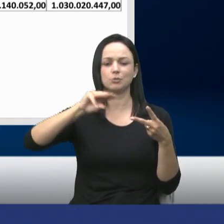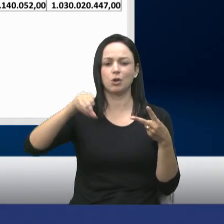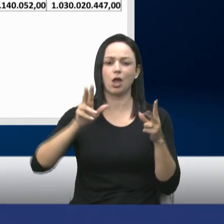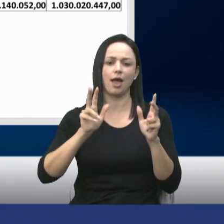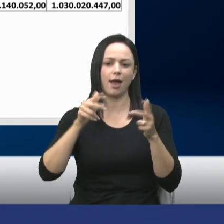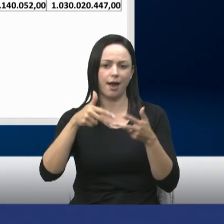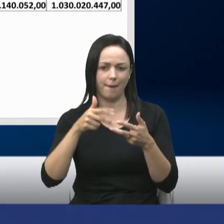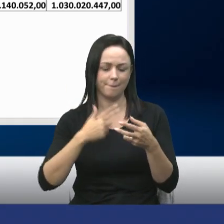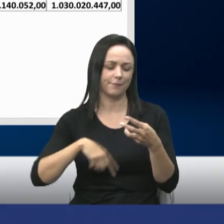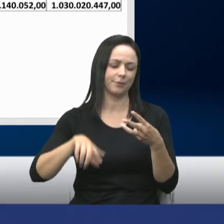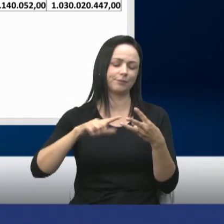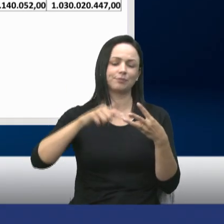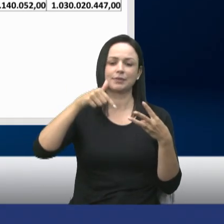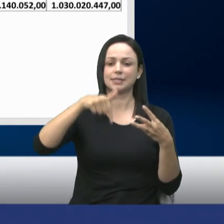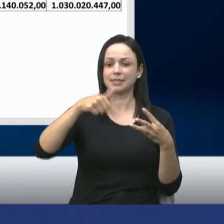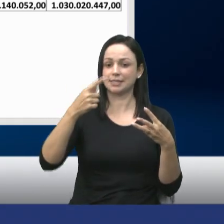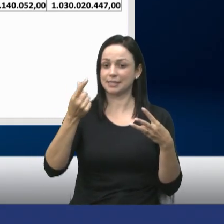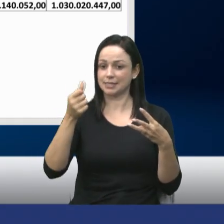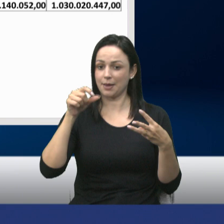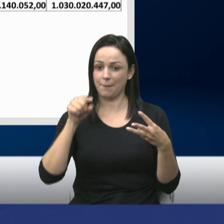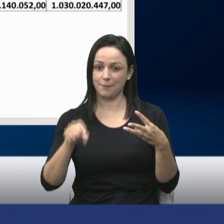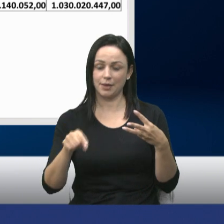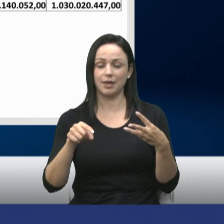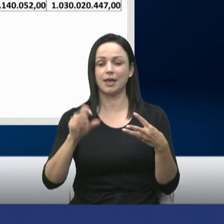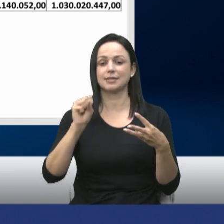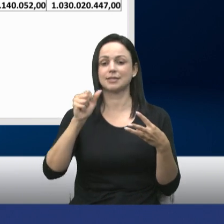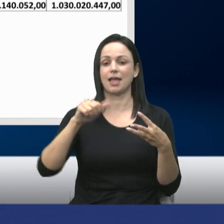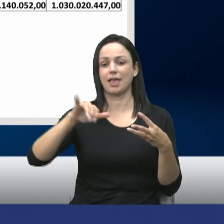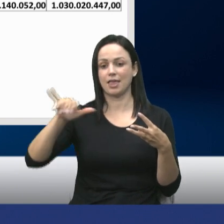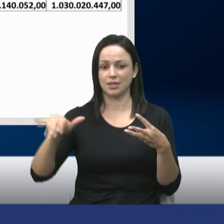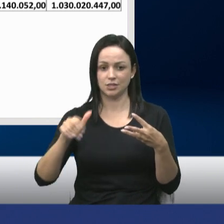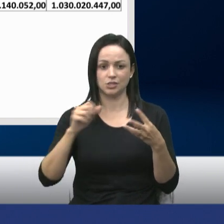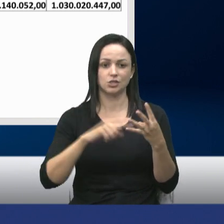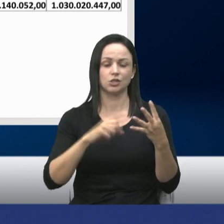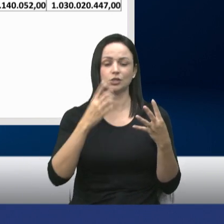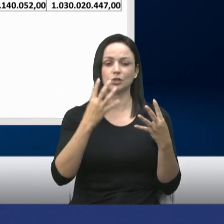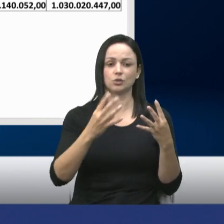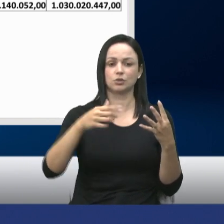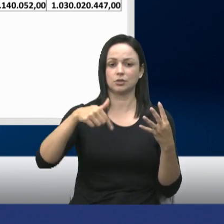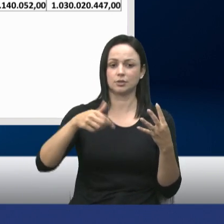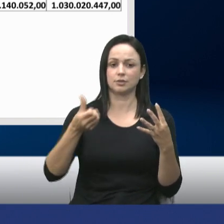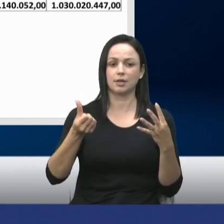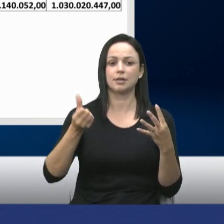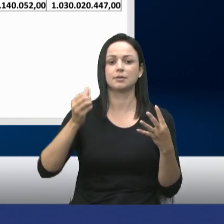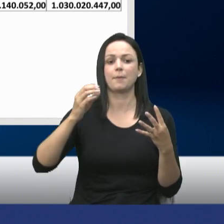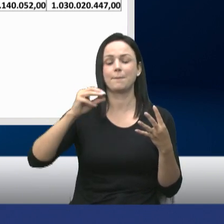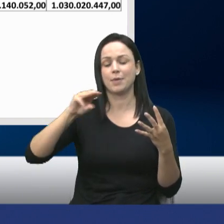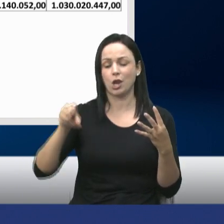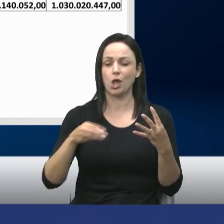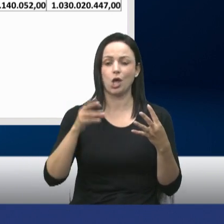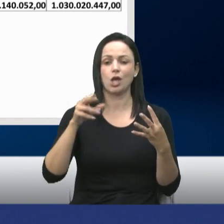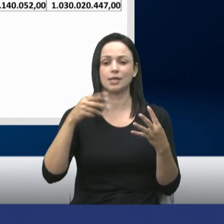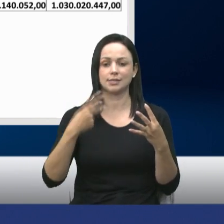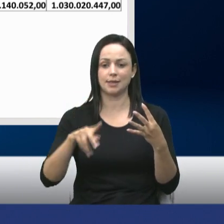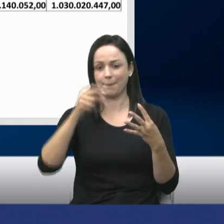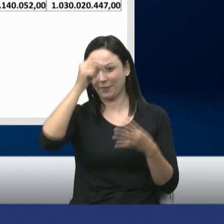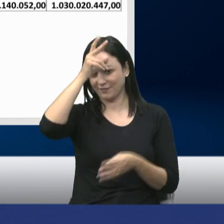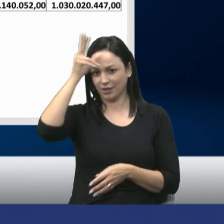Municipal, 716 mil da agência reguladora e 476 milhões de reais da Prefeitura.